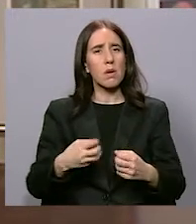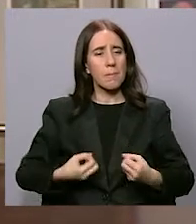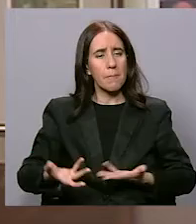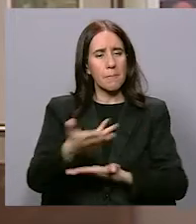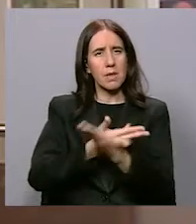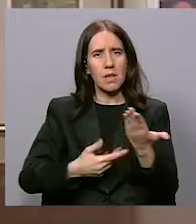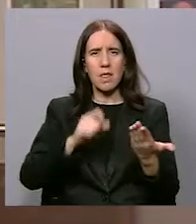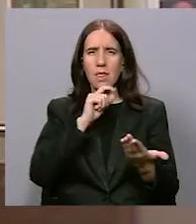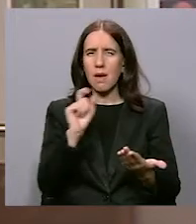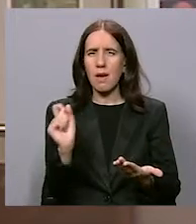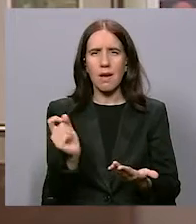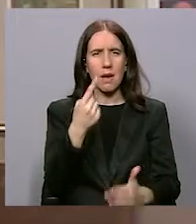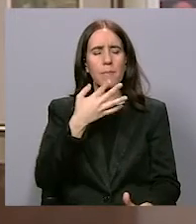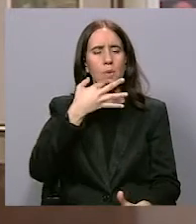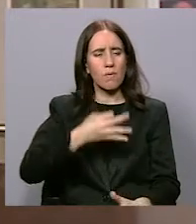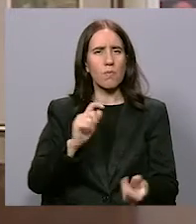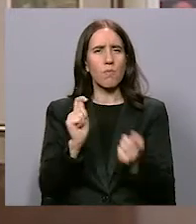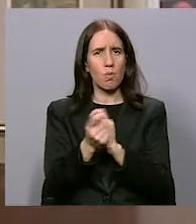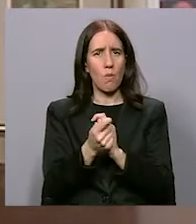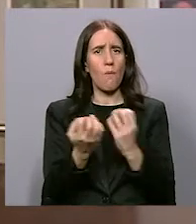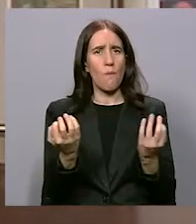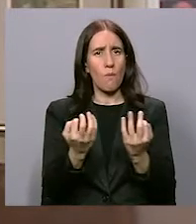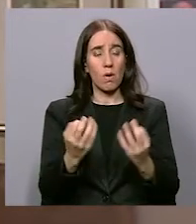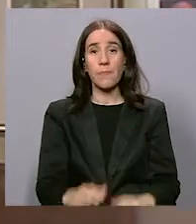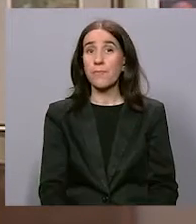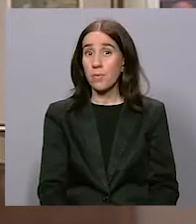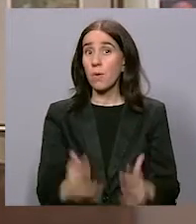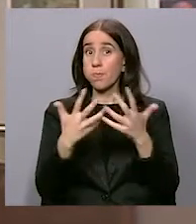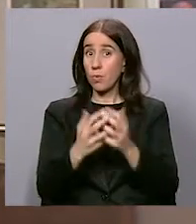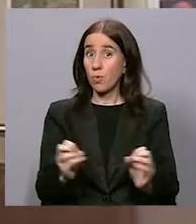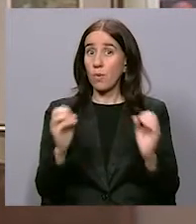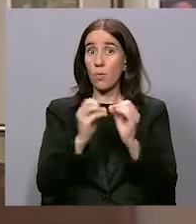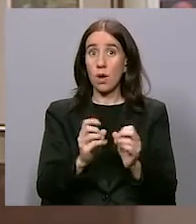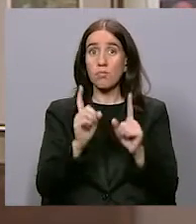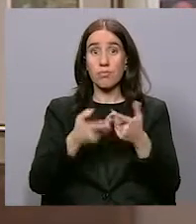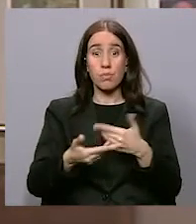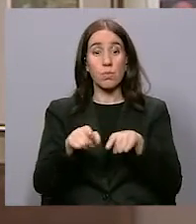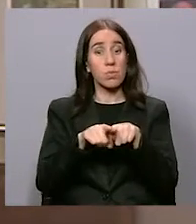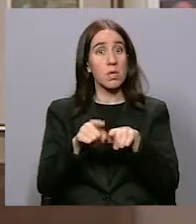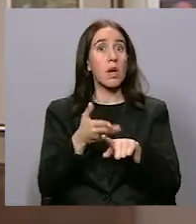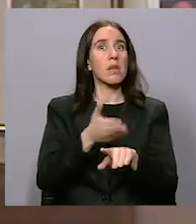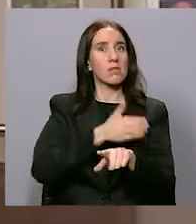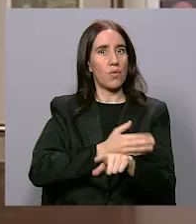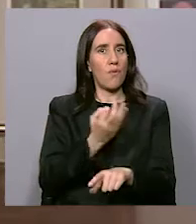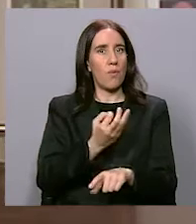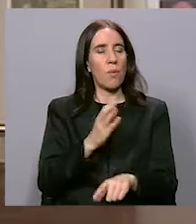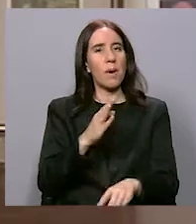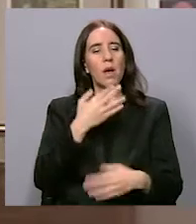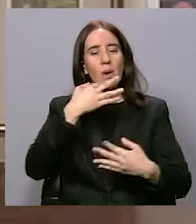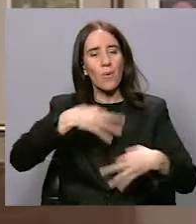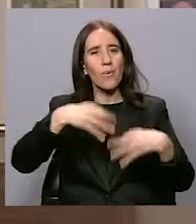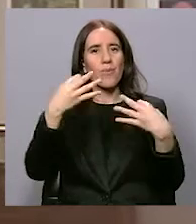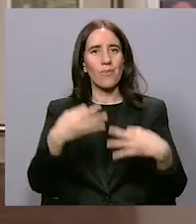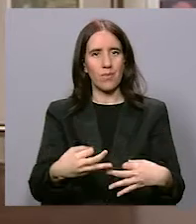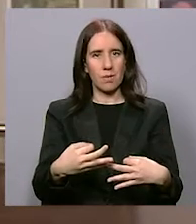partilhar tão rápido e convincente mudança sem dúvida iniciada no ciclo político anterior mas